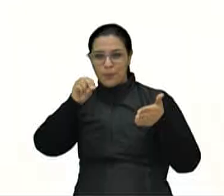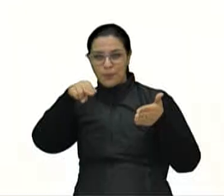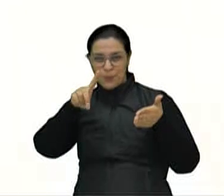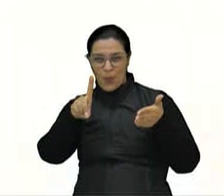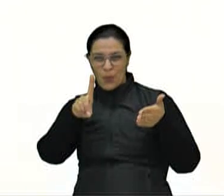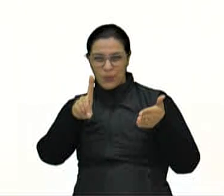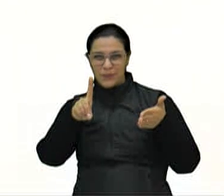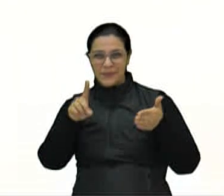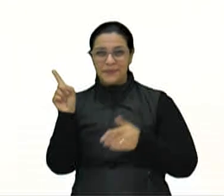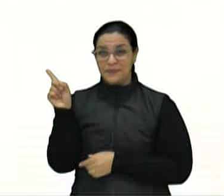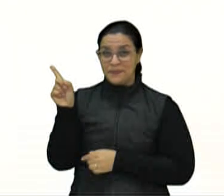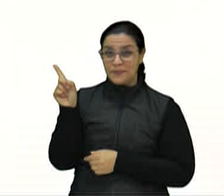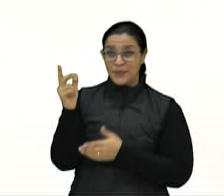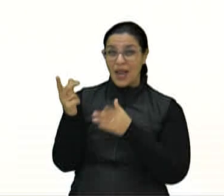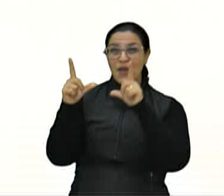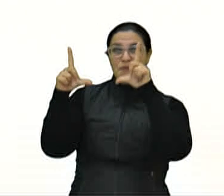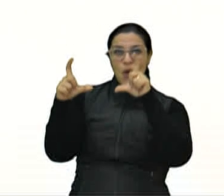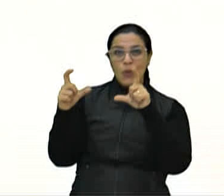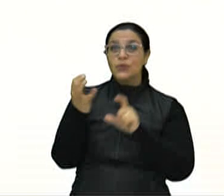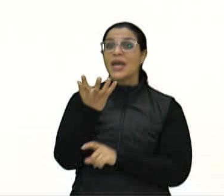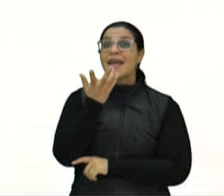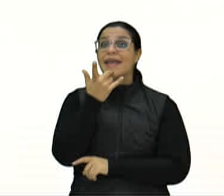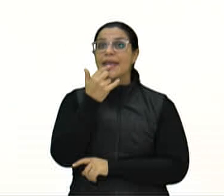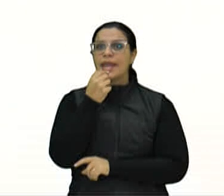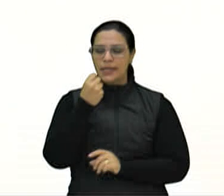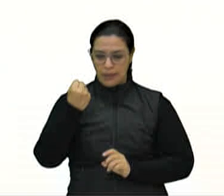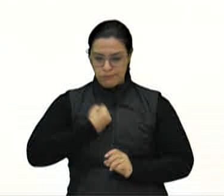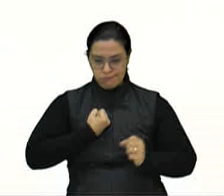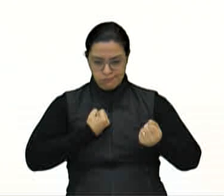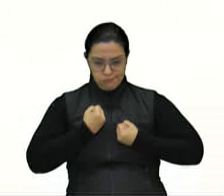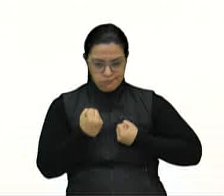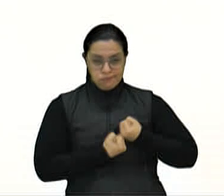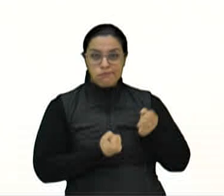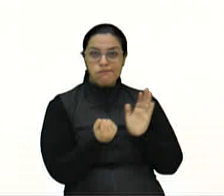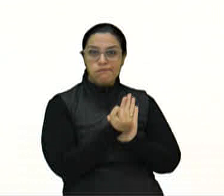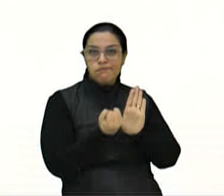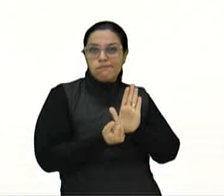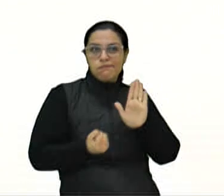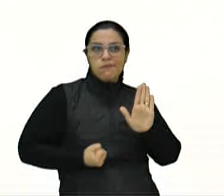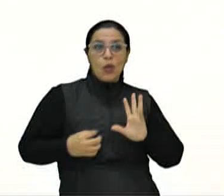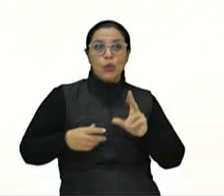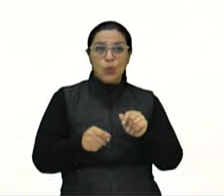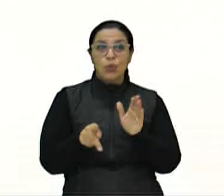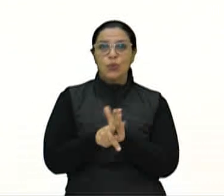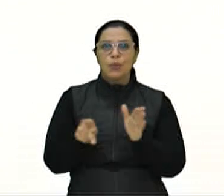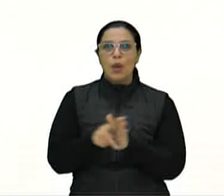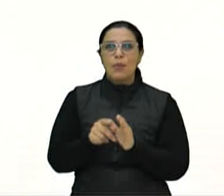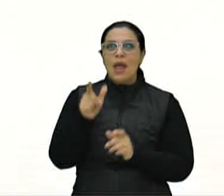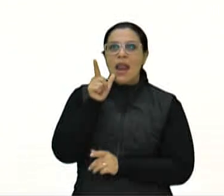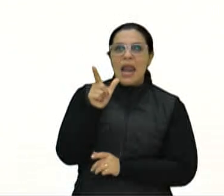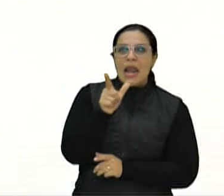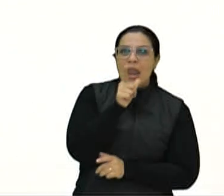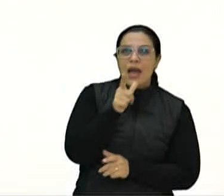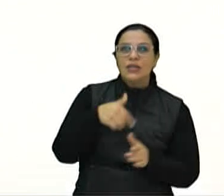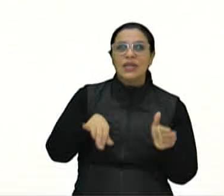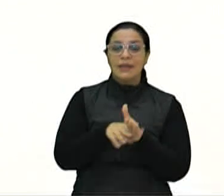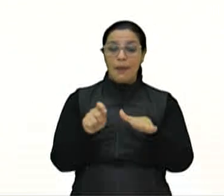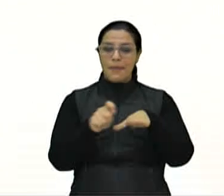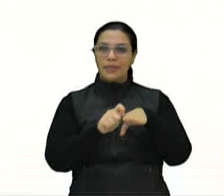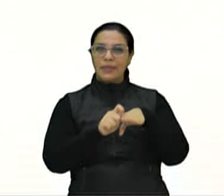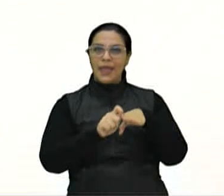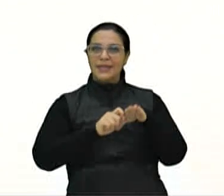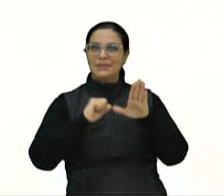presta atenção na imagem, olha essa criança carimbada, desde hambúrguer, desde sanduíche a tênis, né?